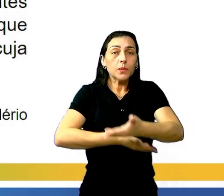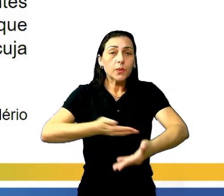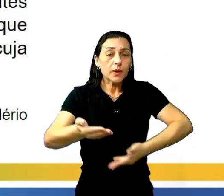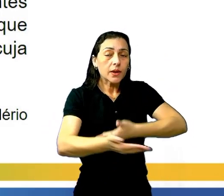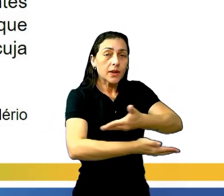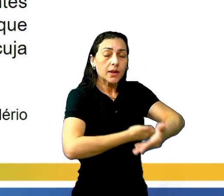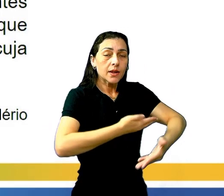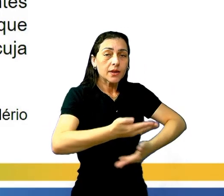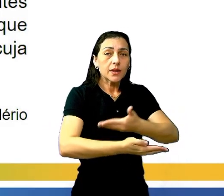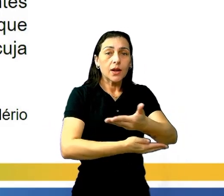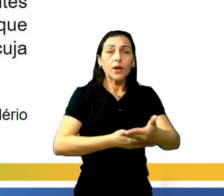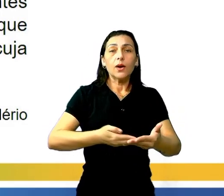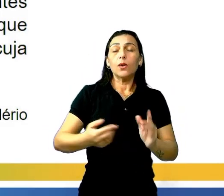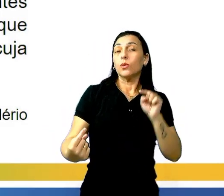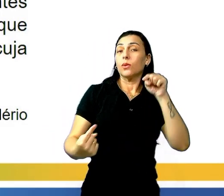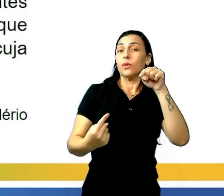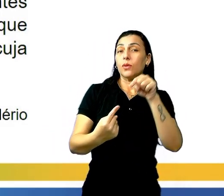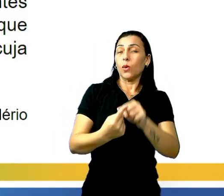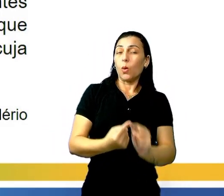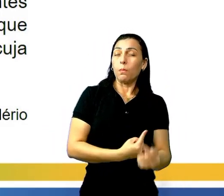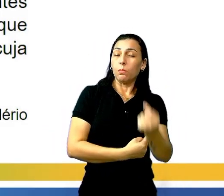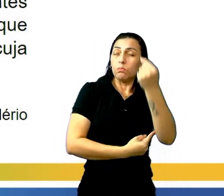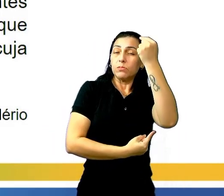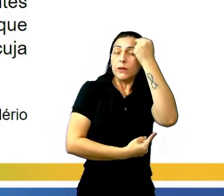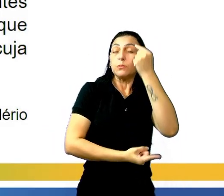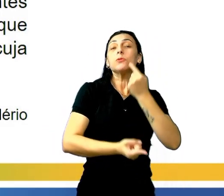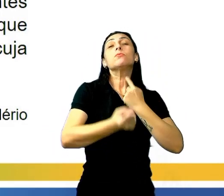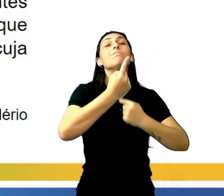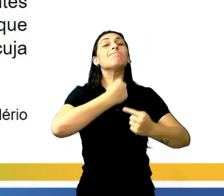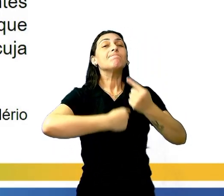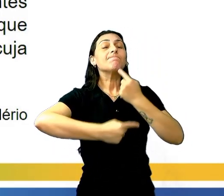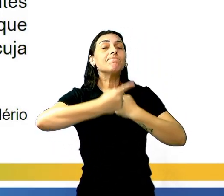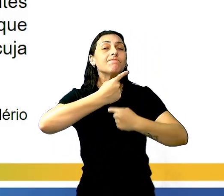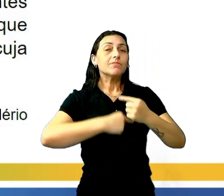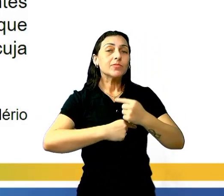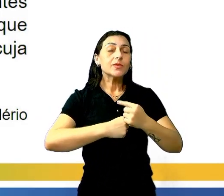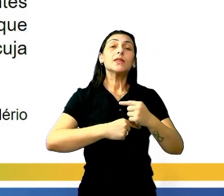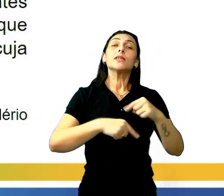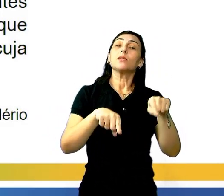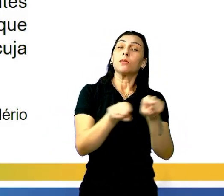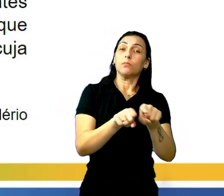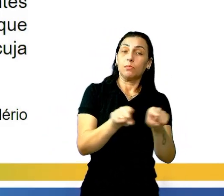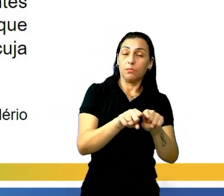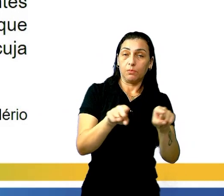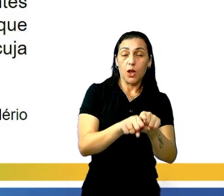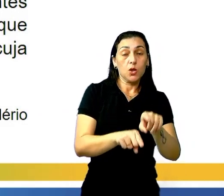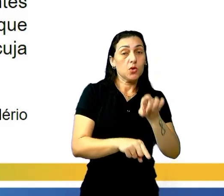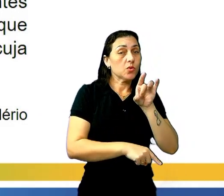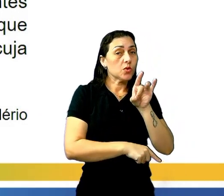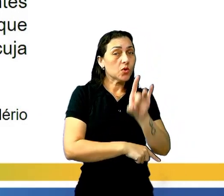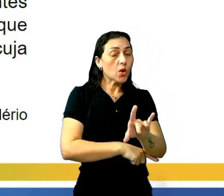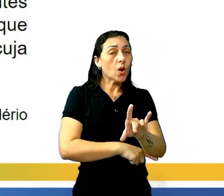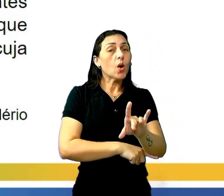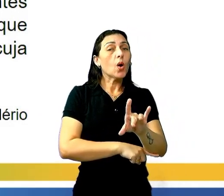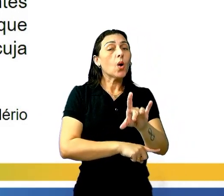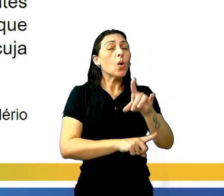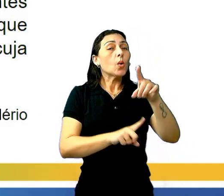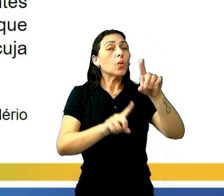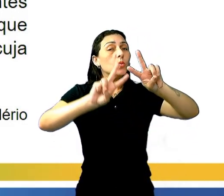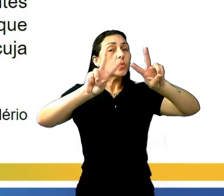posse originária e uma bem-aventurança, mas um problema imposto a ele por sua